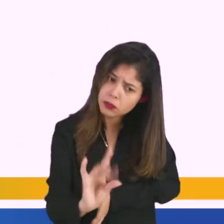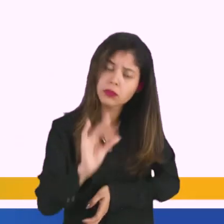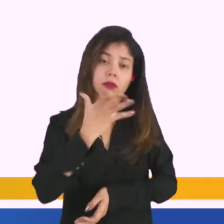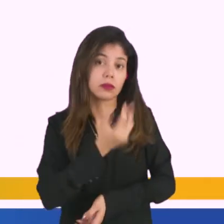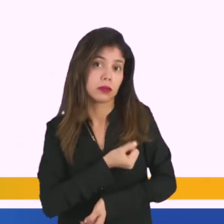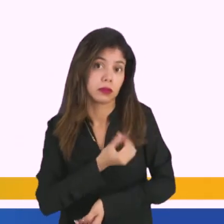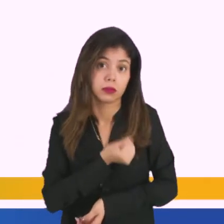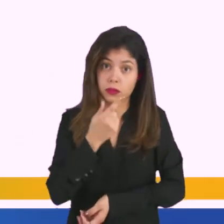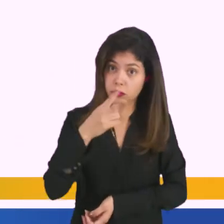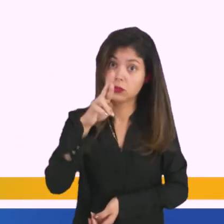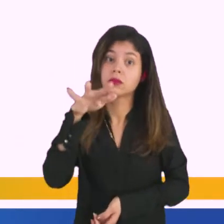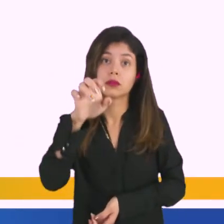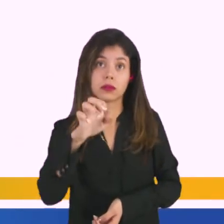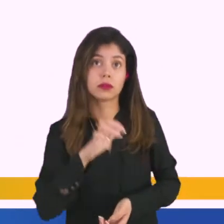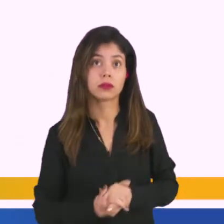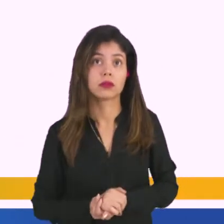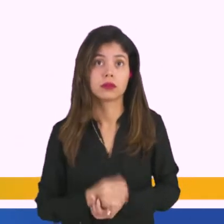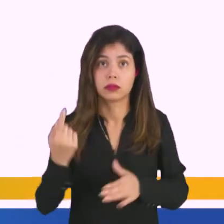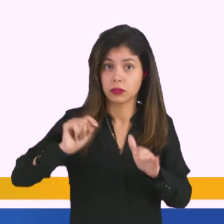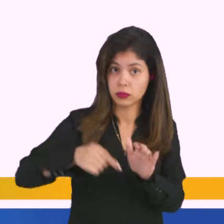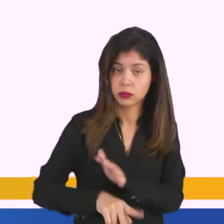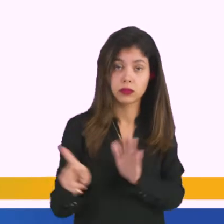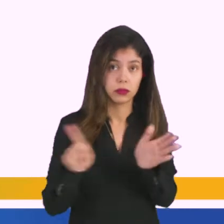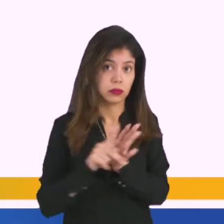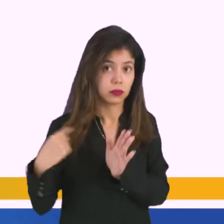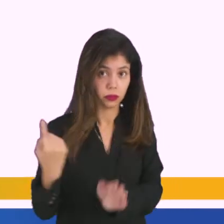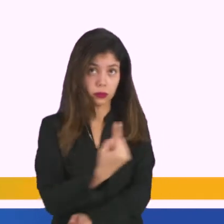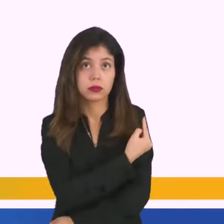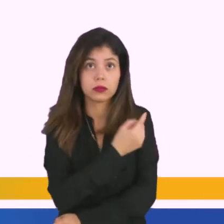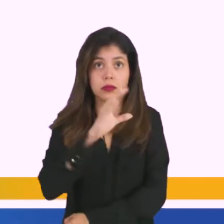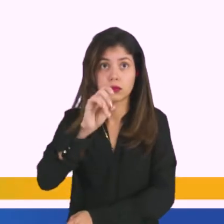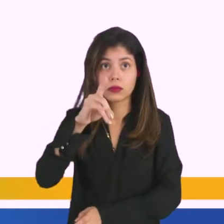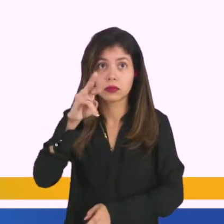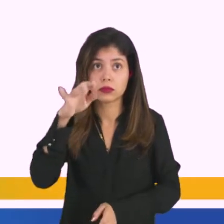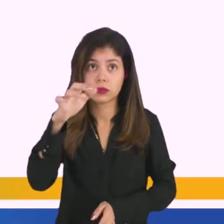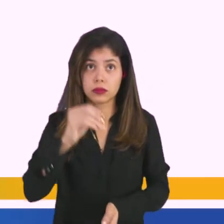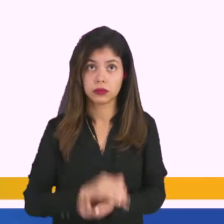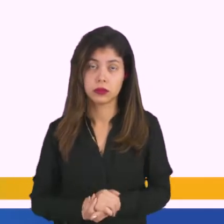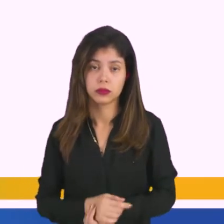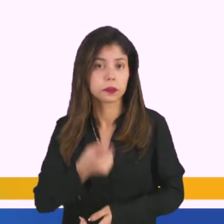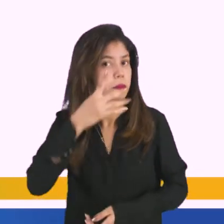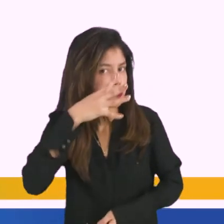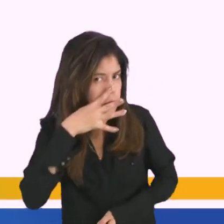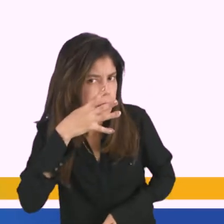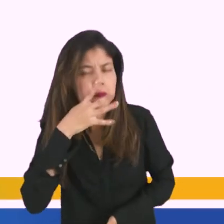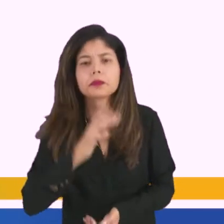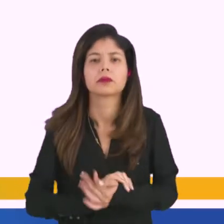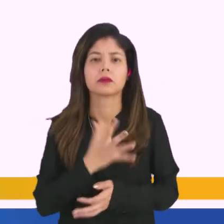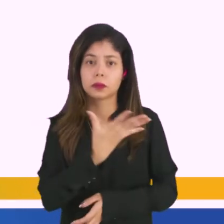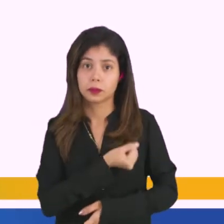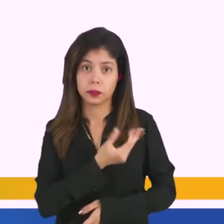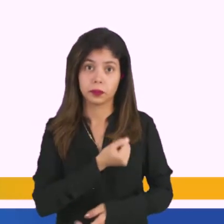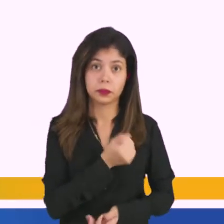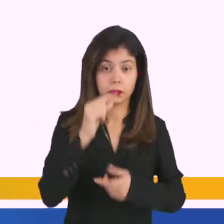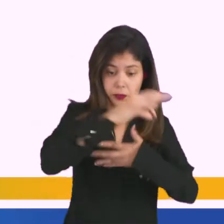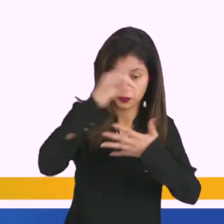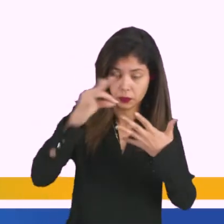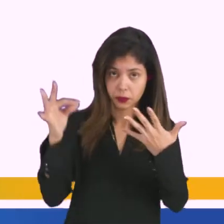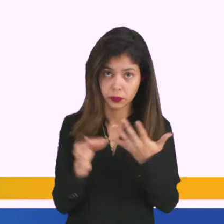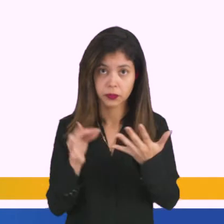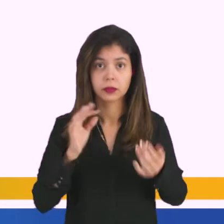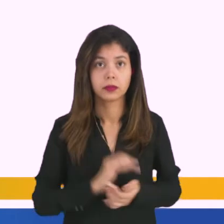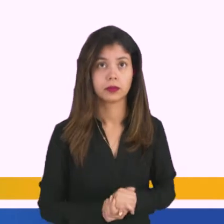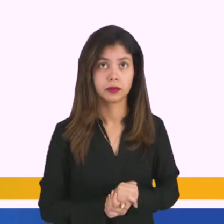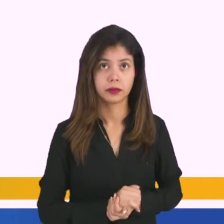números pares contidos dentro lá do nosso dado dodecaédrico. Então, observe que o número de elementos aí,